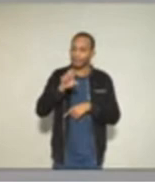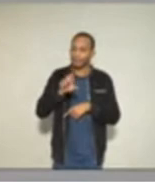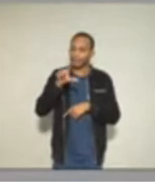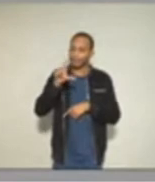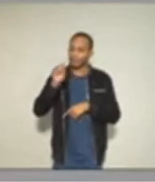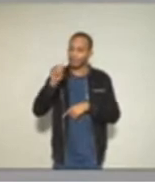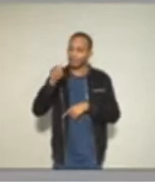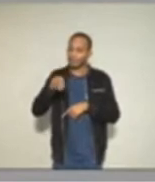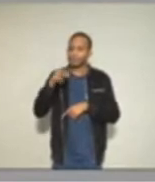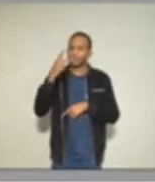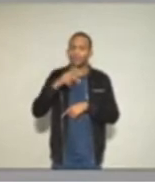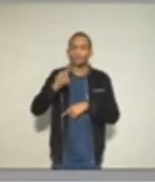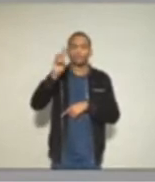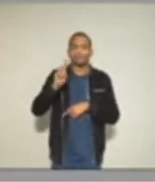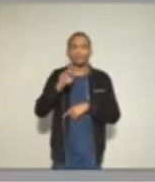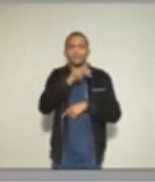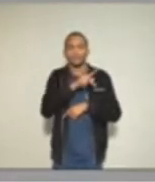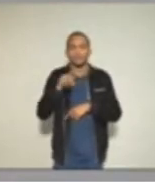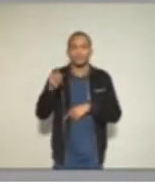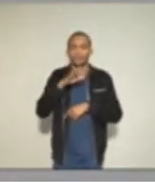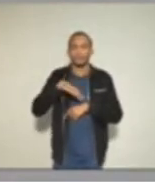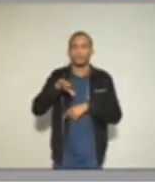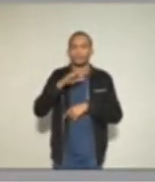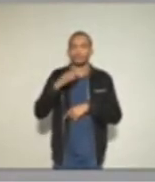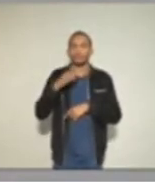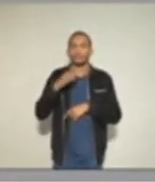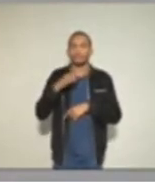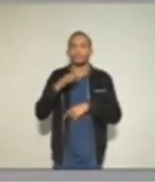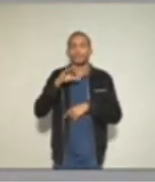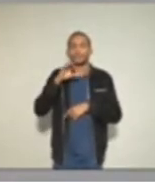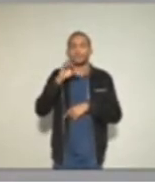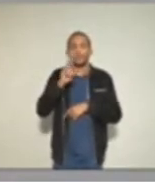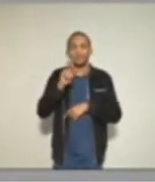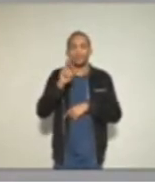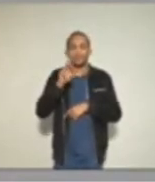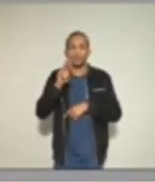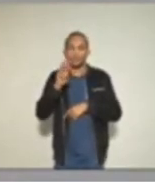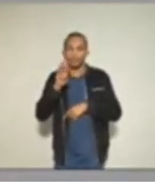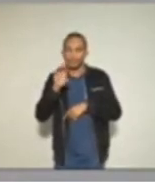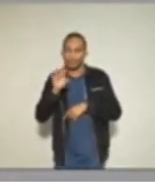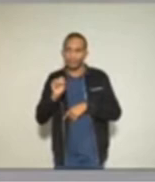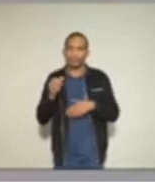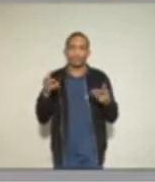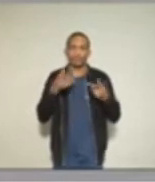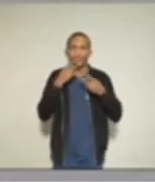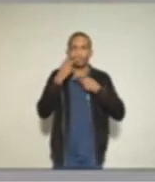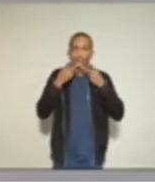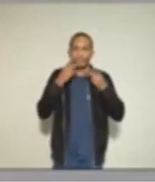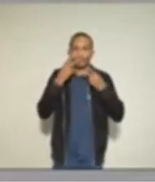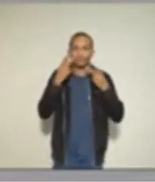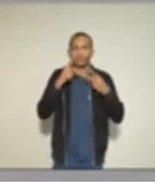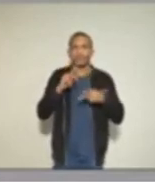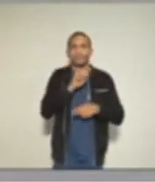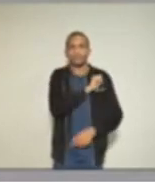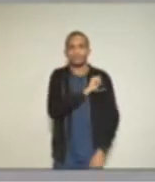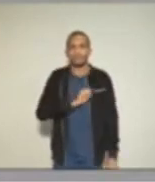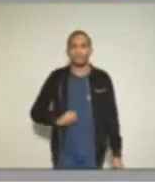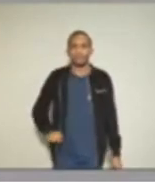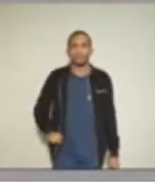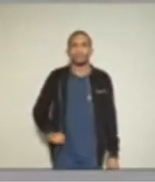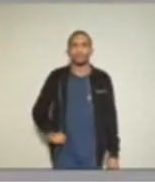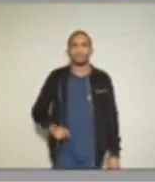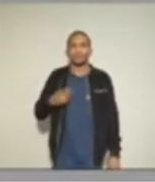Júnior, diretor-presidente da EcoUrbis. Ouviremos agora as palavras do senador da